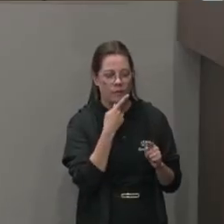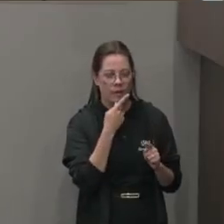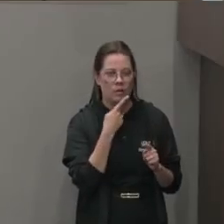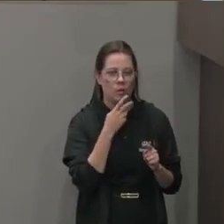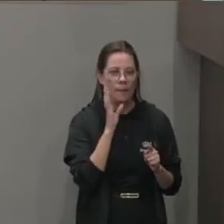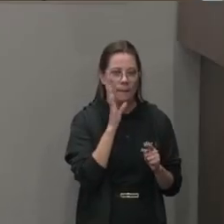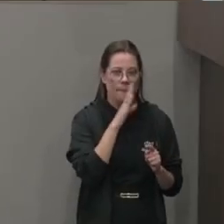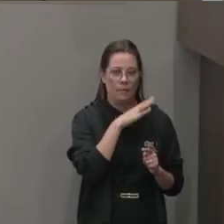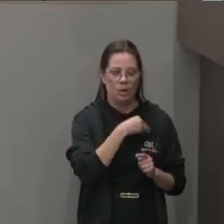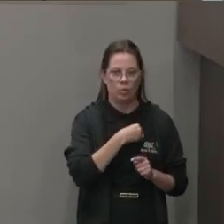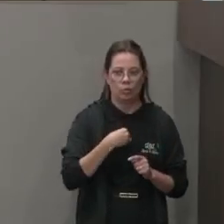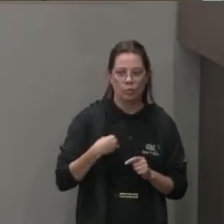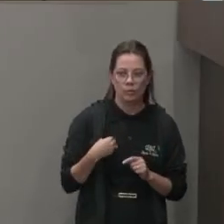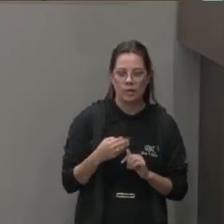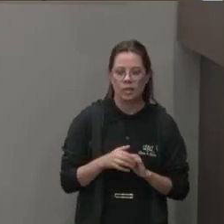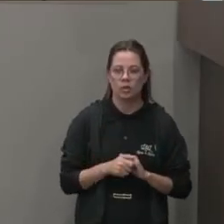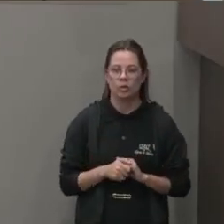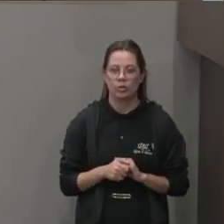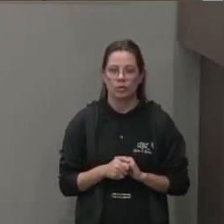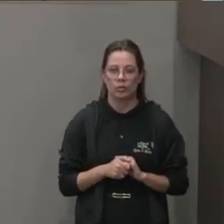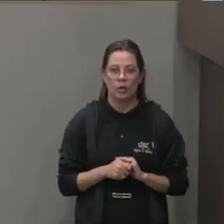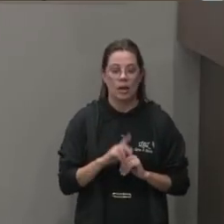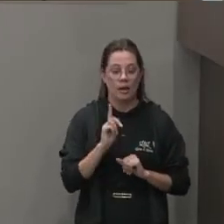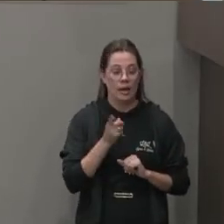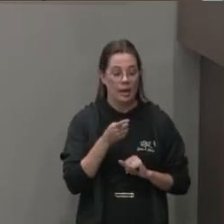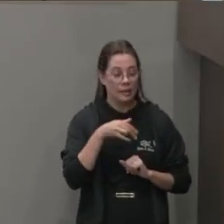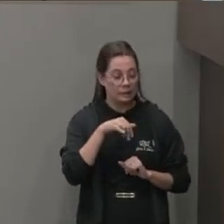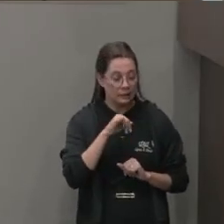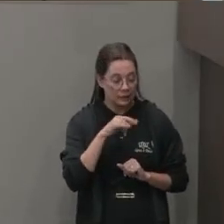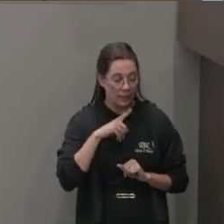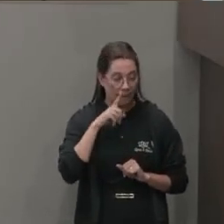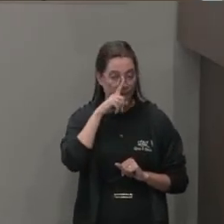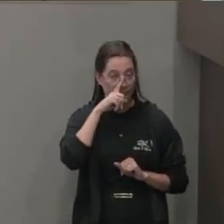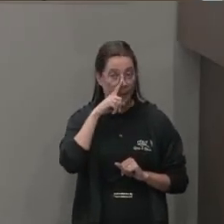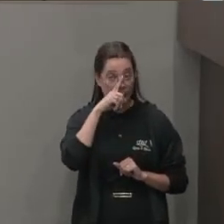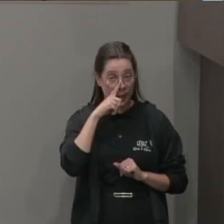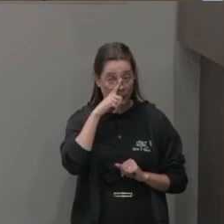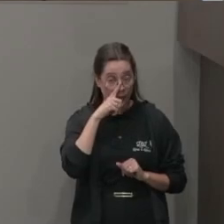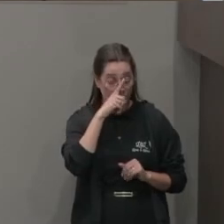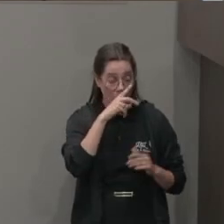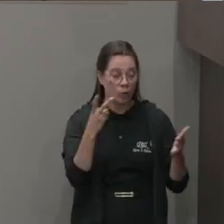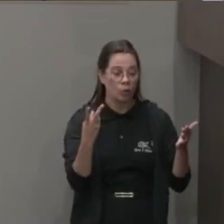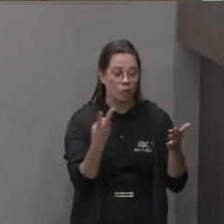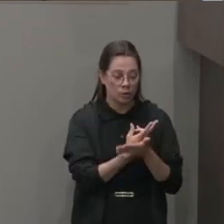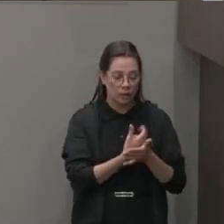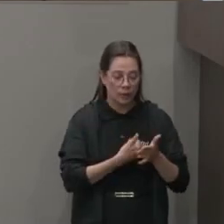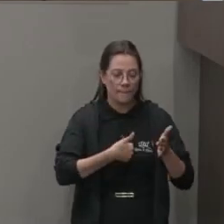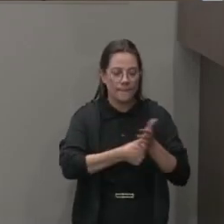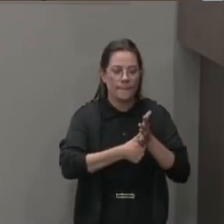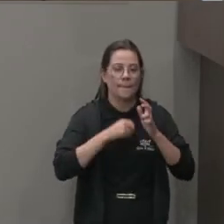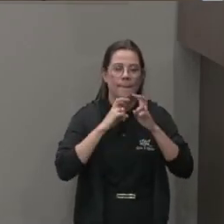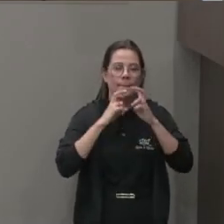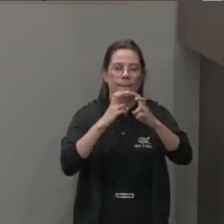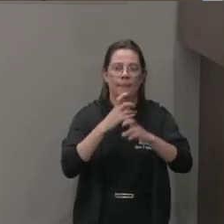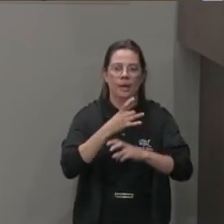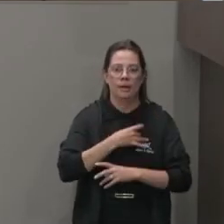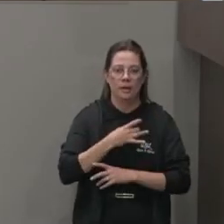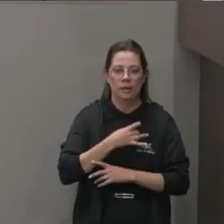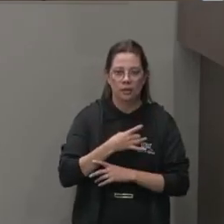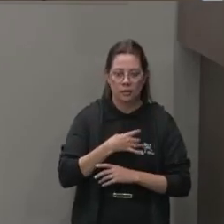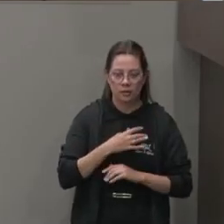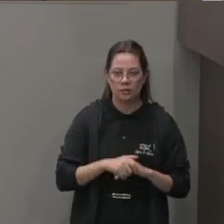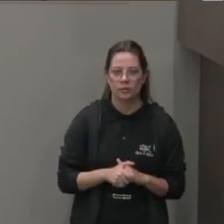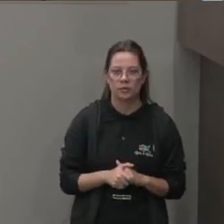vestida. Ou não porque o atendente não atendeu bem, pelo amor de Deus. Senão não precisa